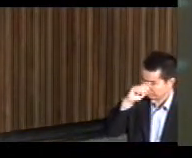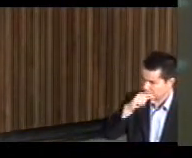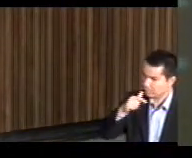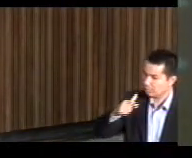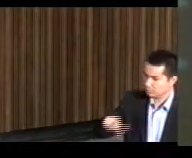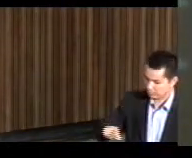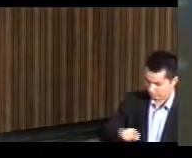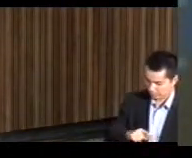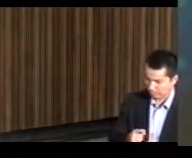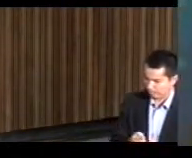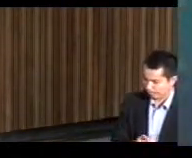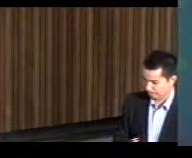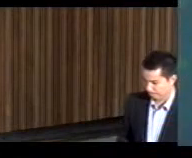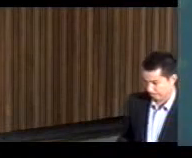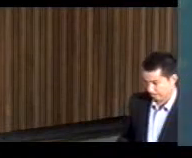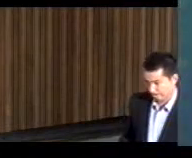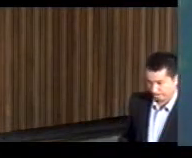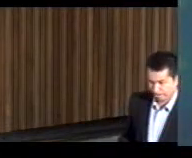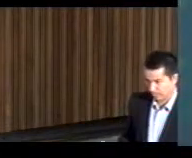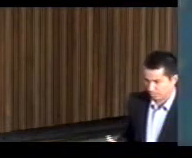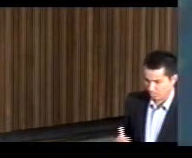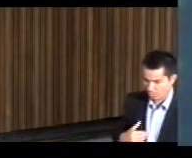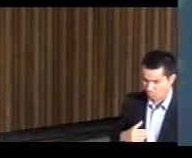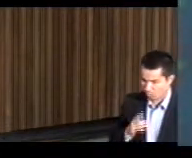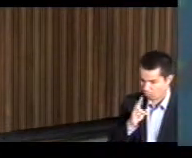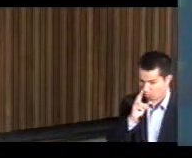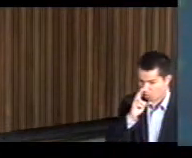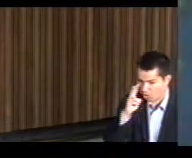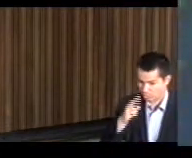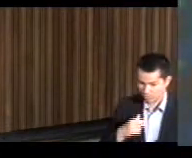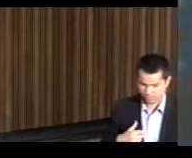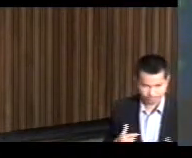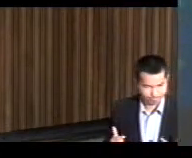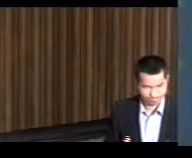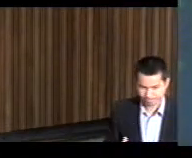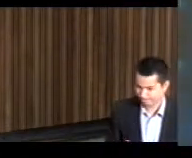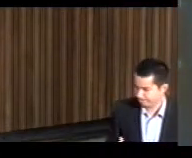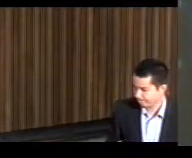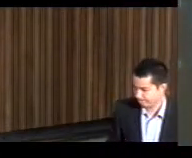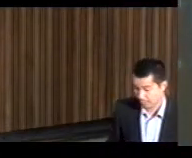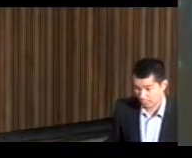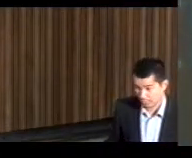E eu não tenho mais vigor físico para gerar um filho.